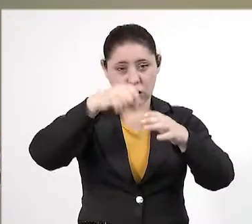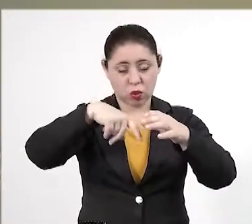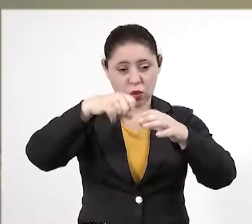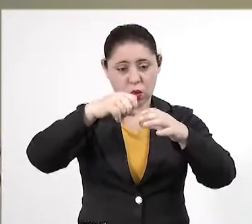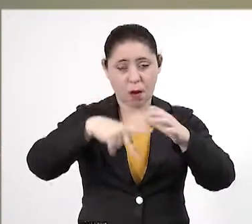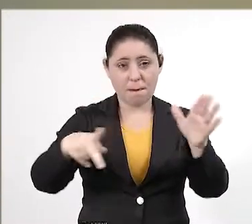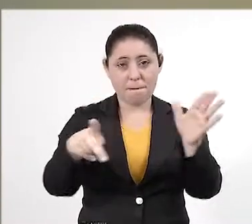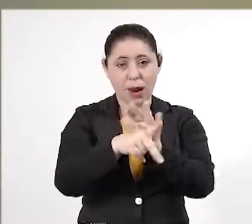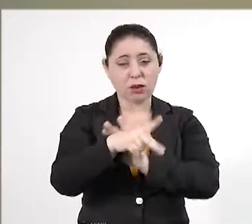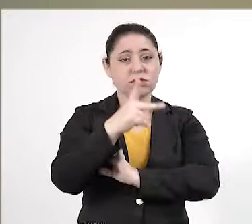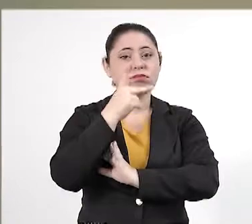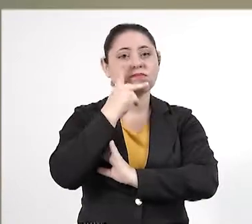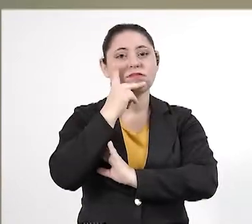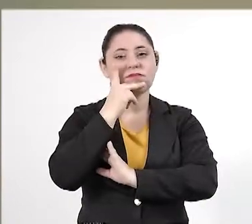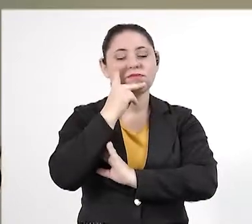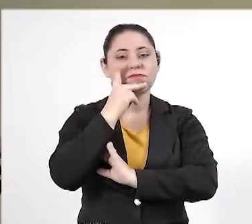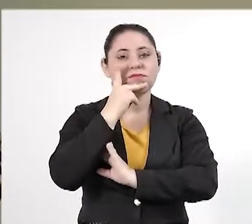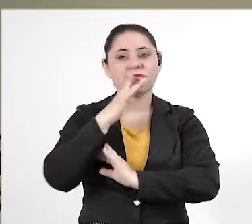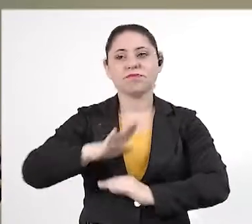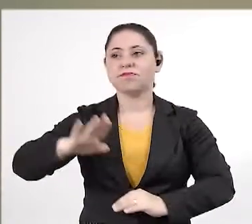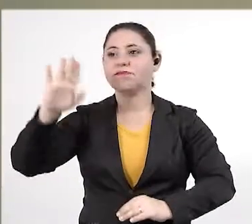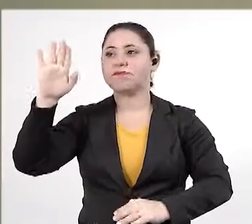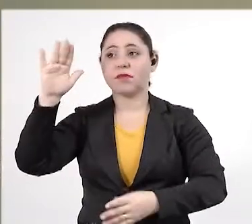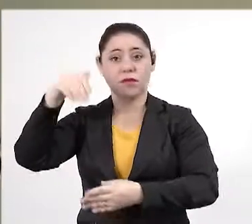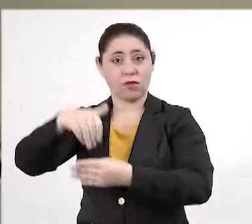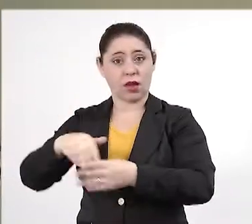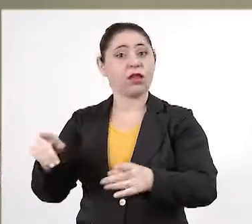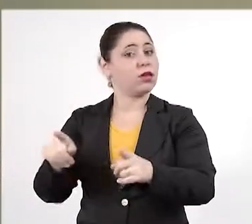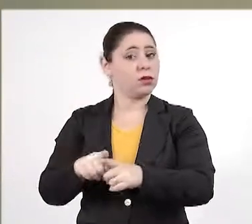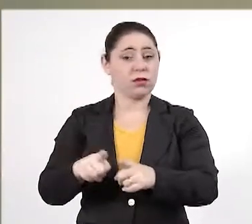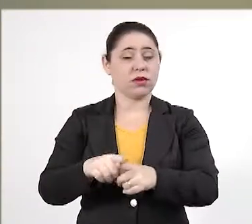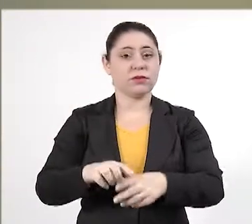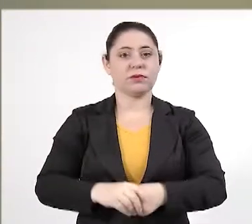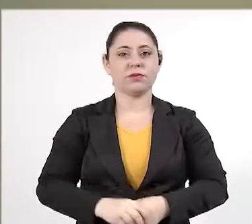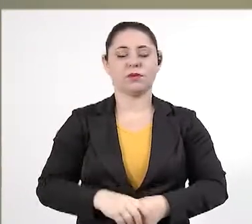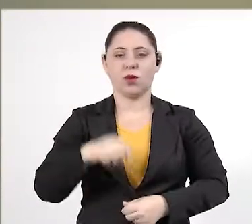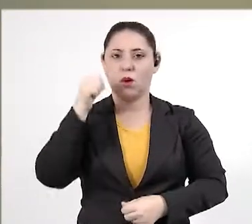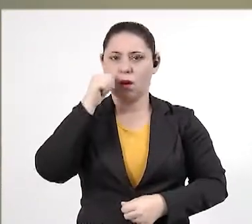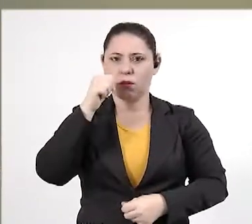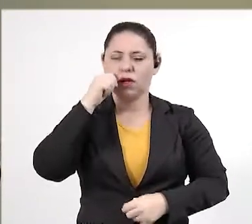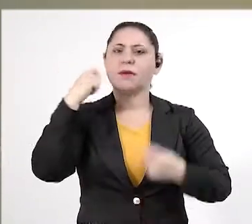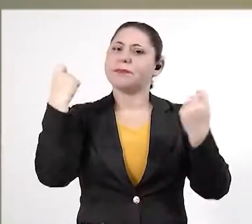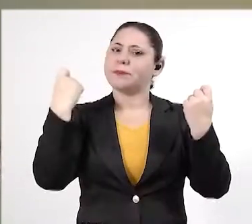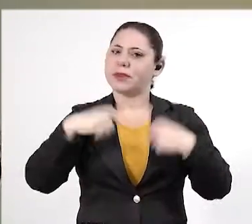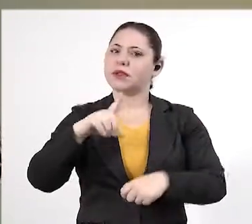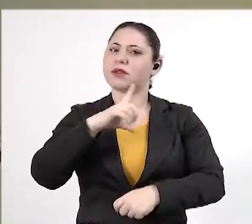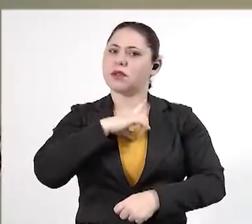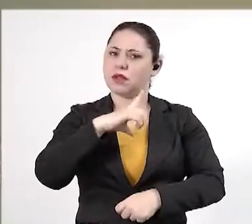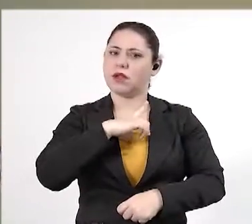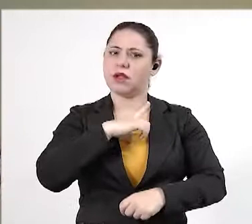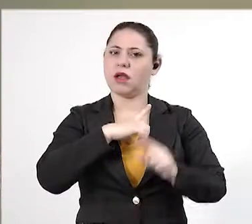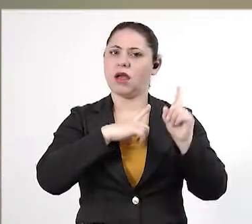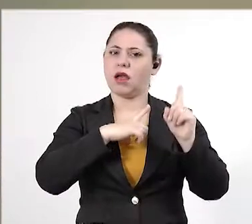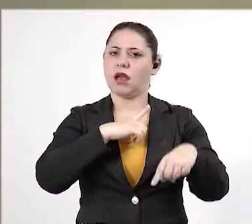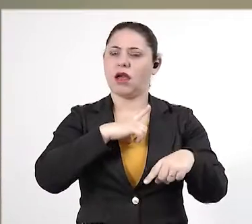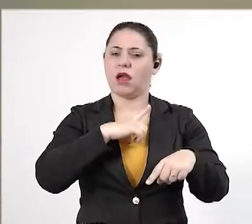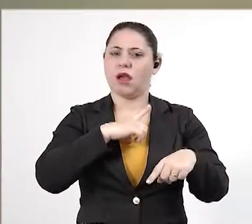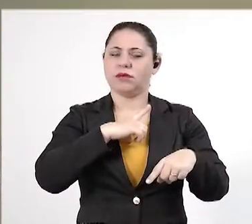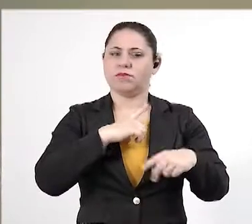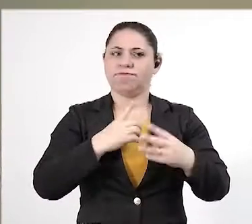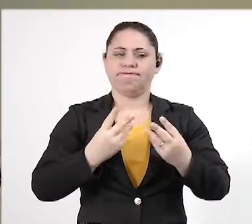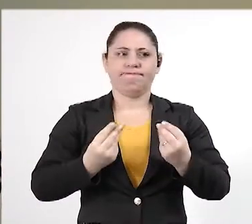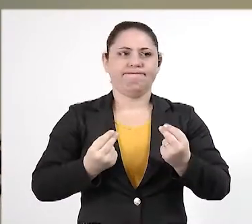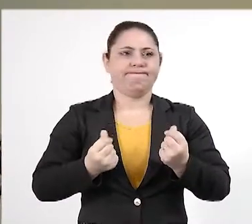fundo partidário para essas candidaturas e agora para o fundo eleitoral também. Então, as mulheres têm que ter